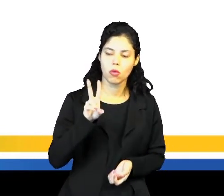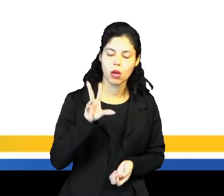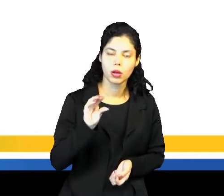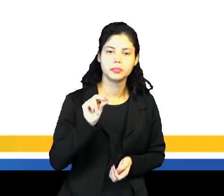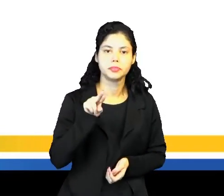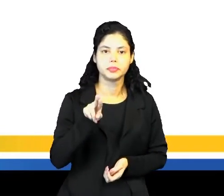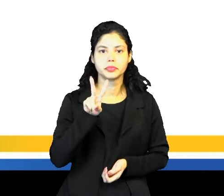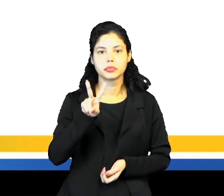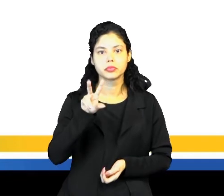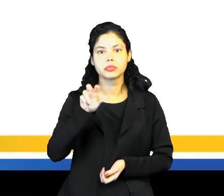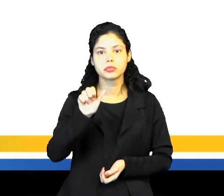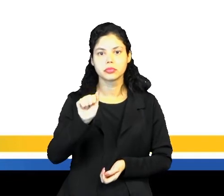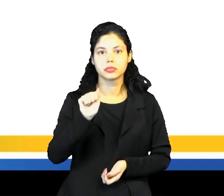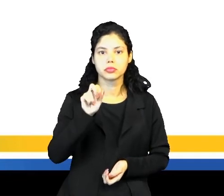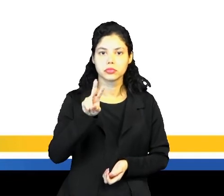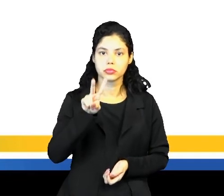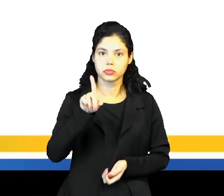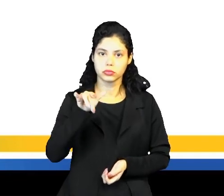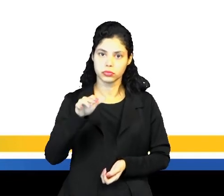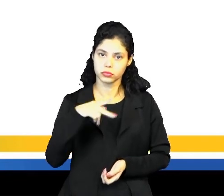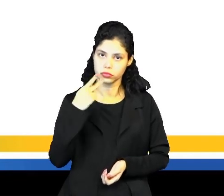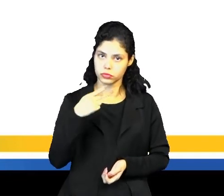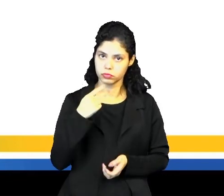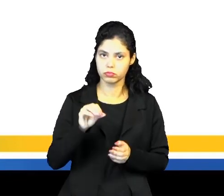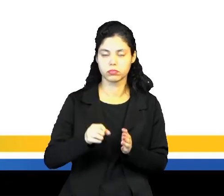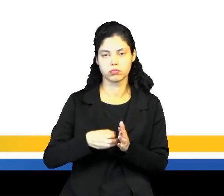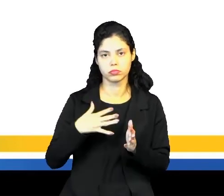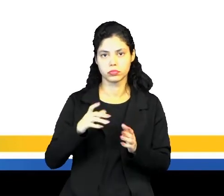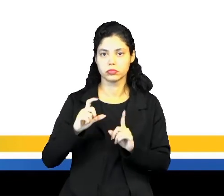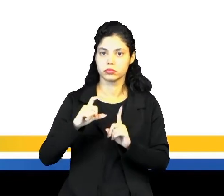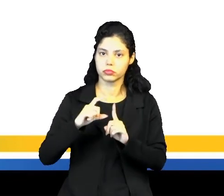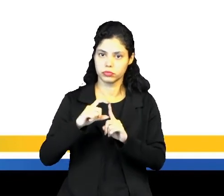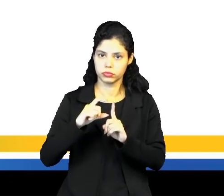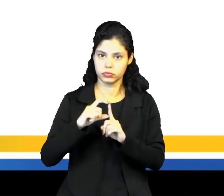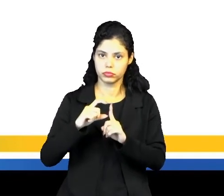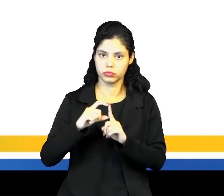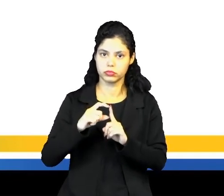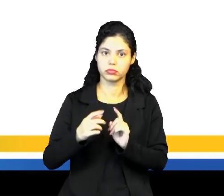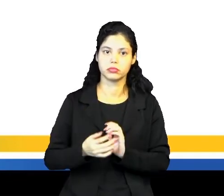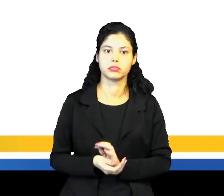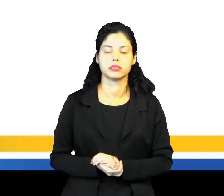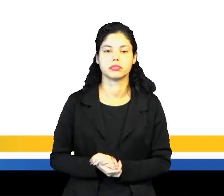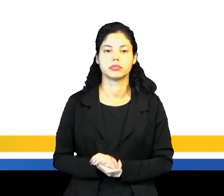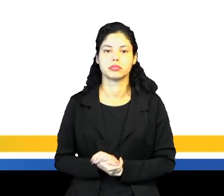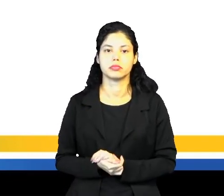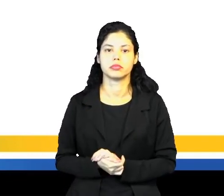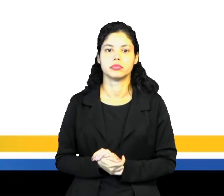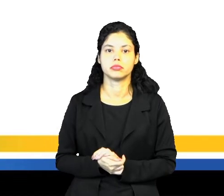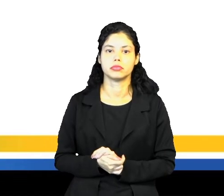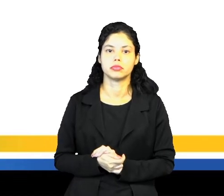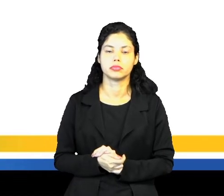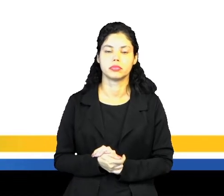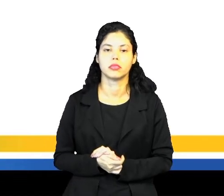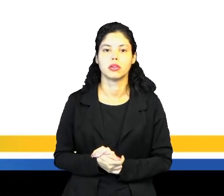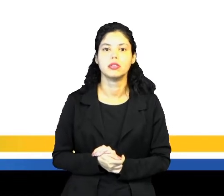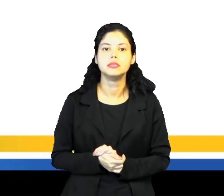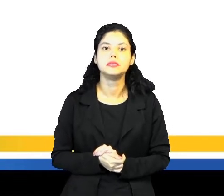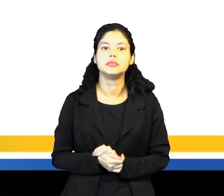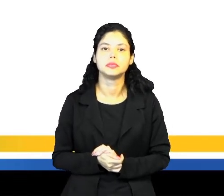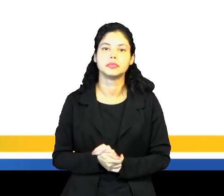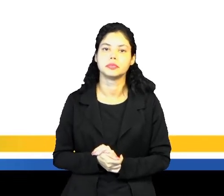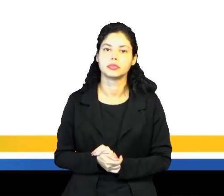justamente nesse vulgar, né, ele falava muito palavrão, né, assim dizemos, tá? Resplandecente como caderno, ou